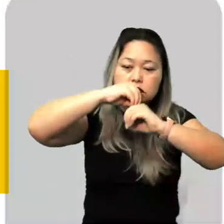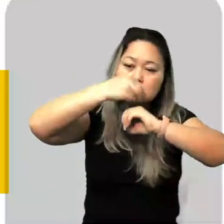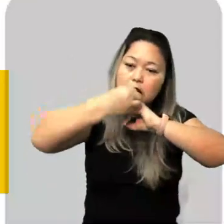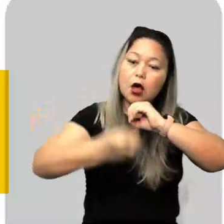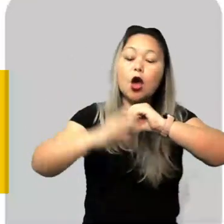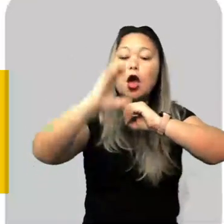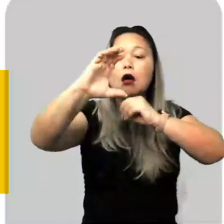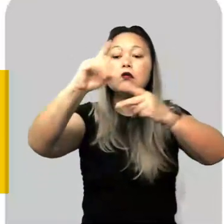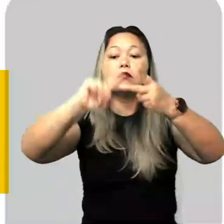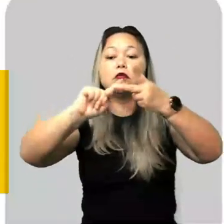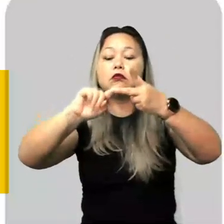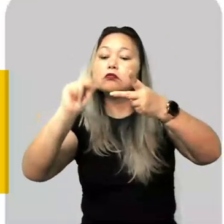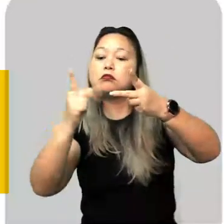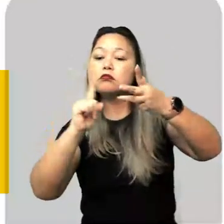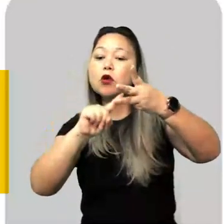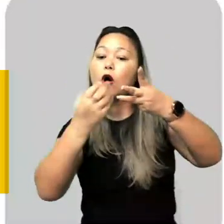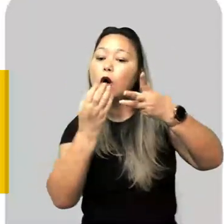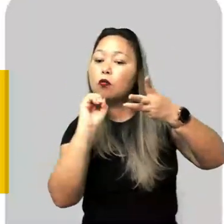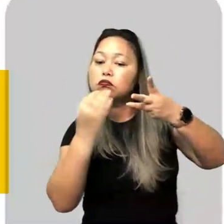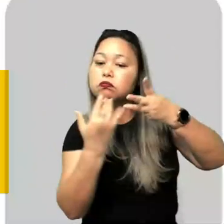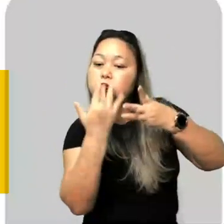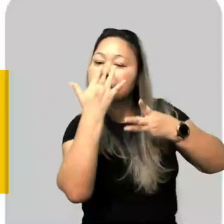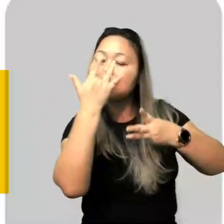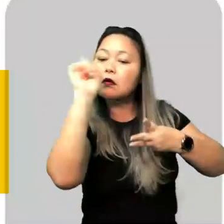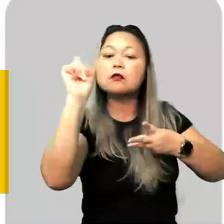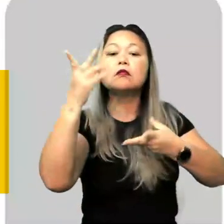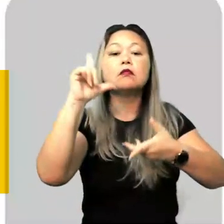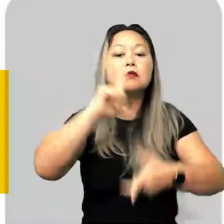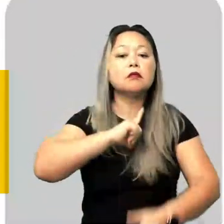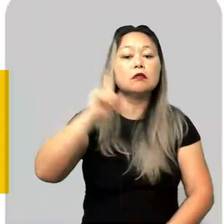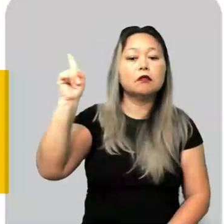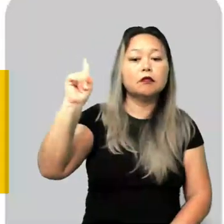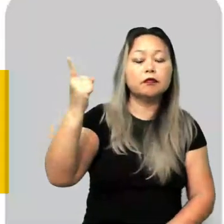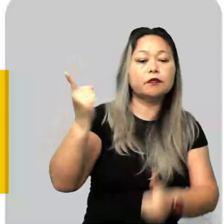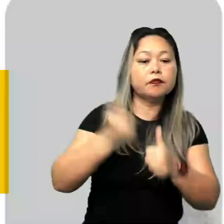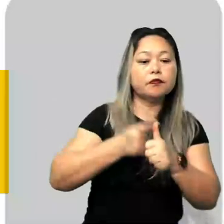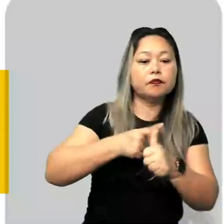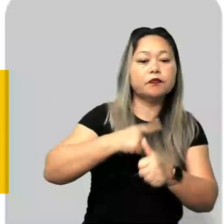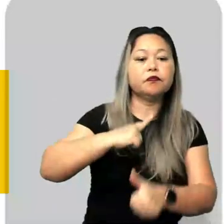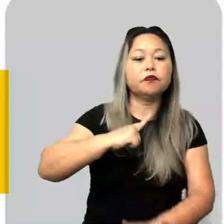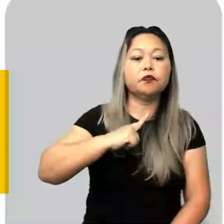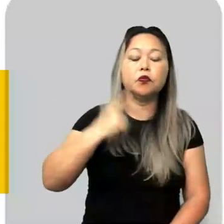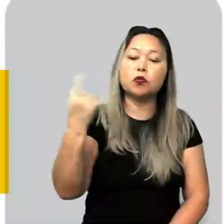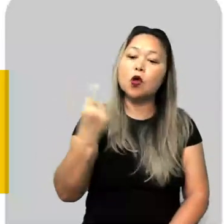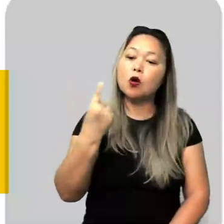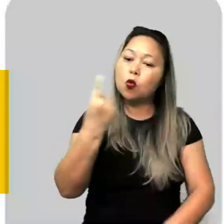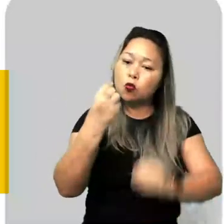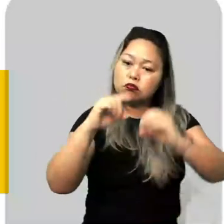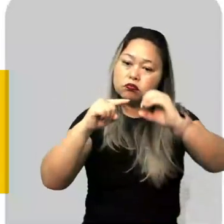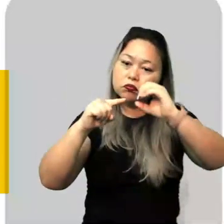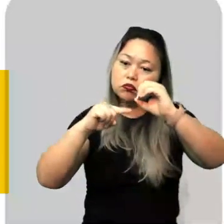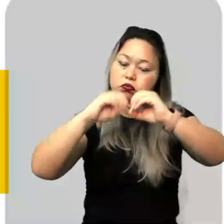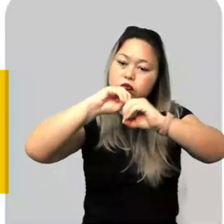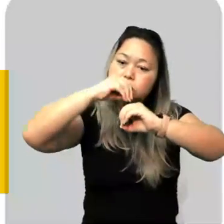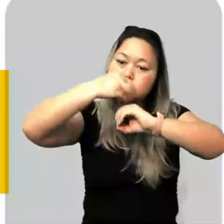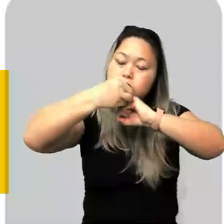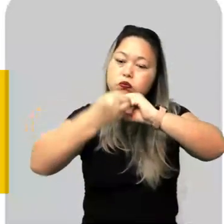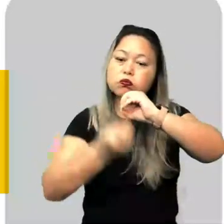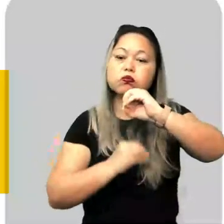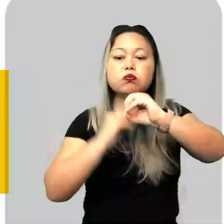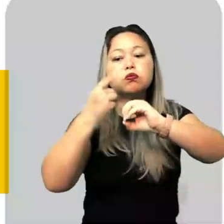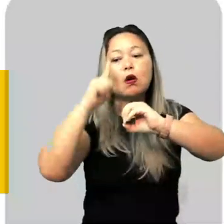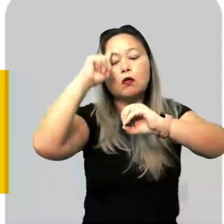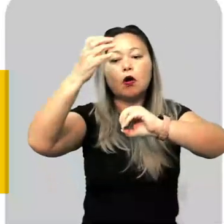de hidrogênio e de oxigênio, tá? Então, aí na primeira classificação nós temos os monossacarídeos. Quem são